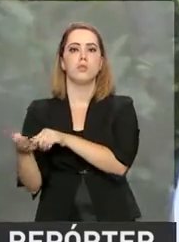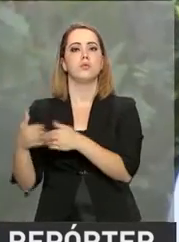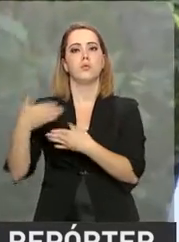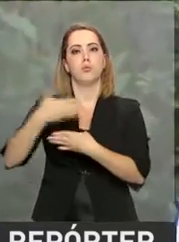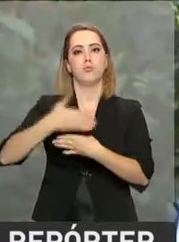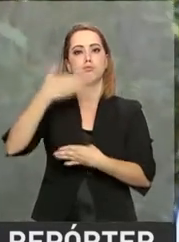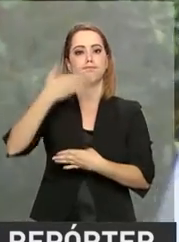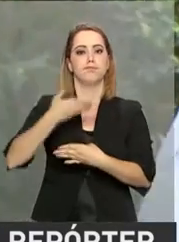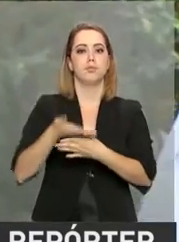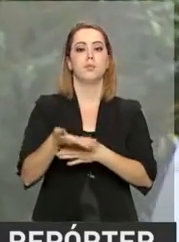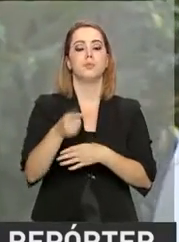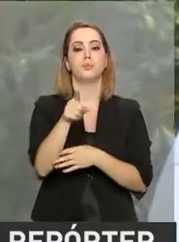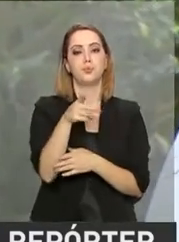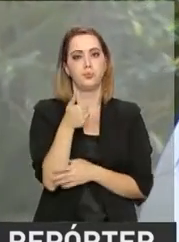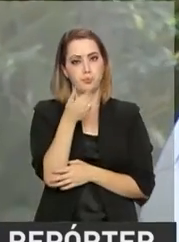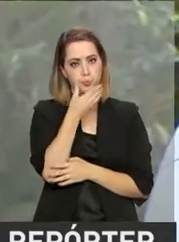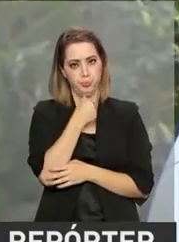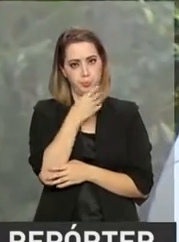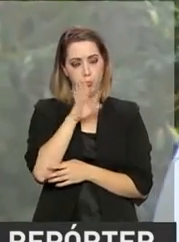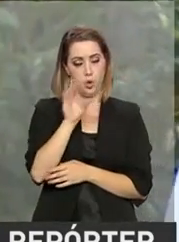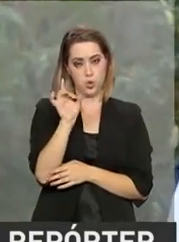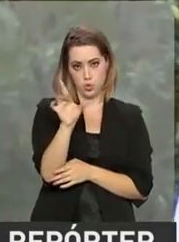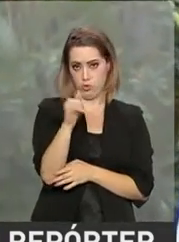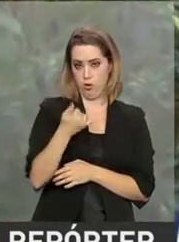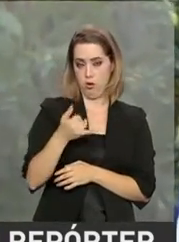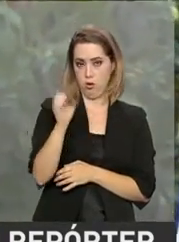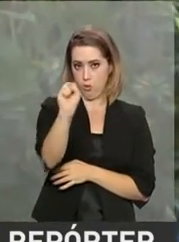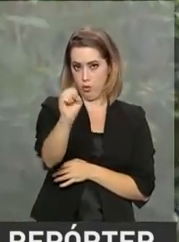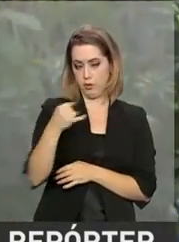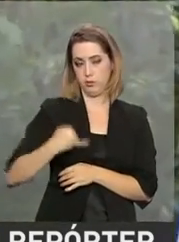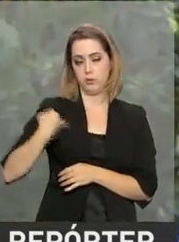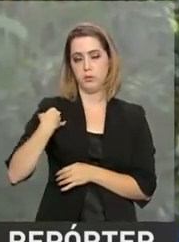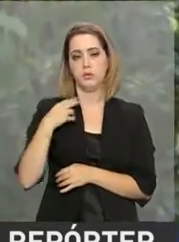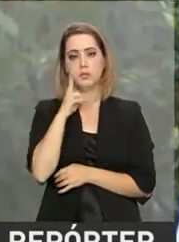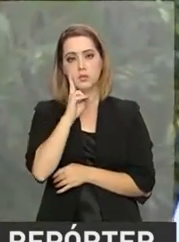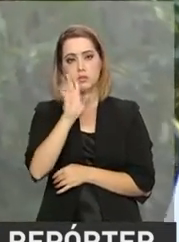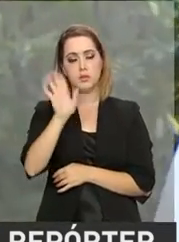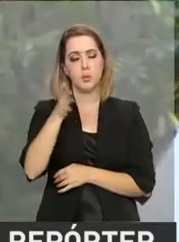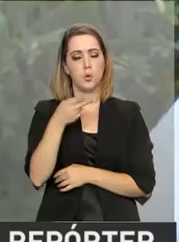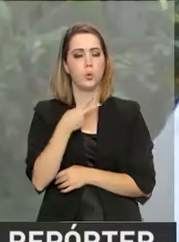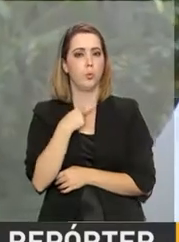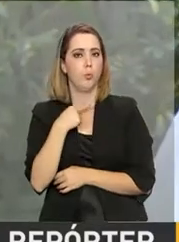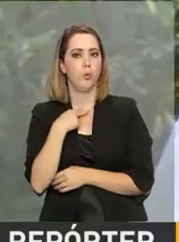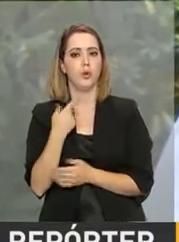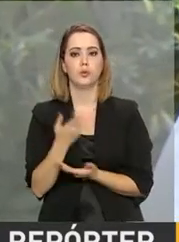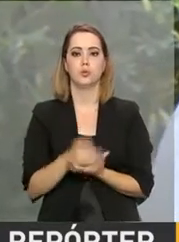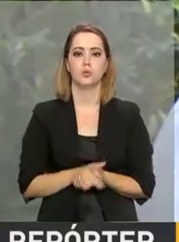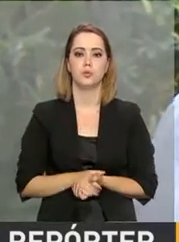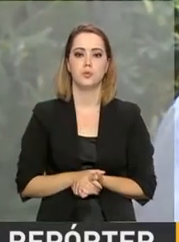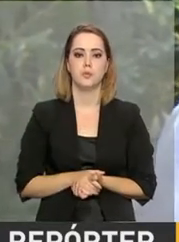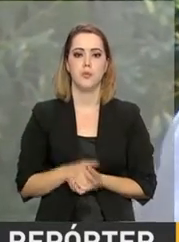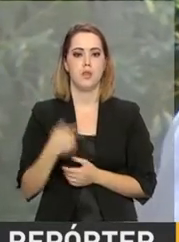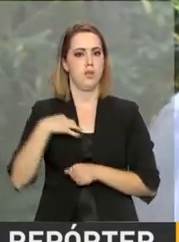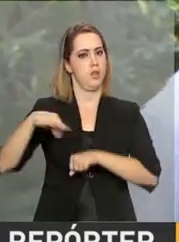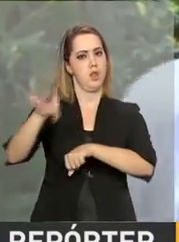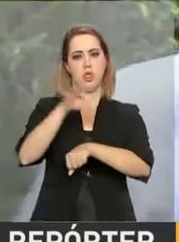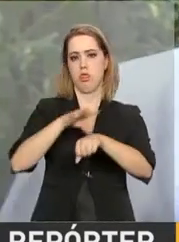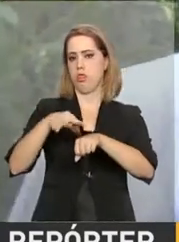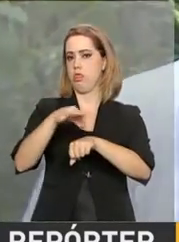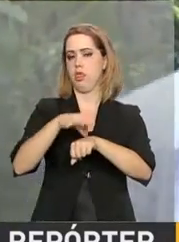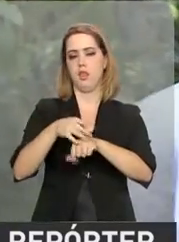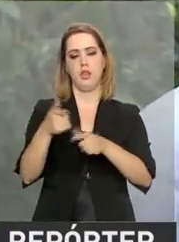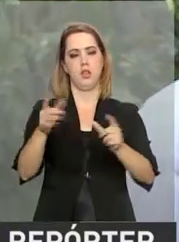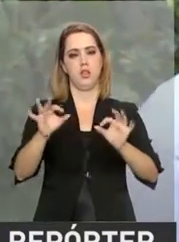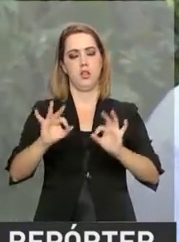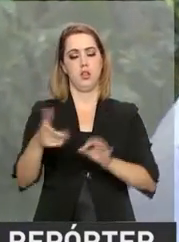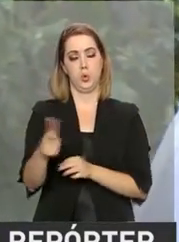tendo 8 anos, o Júlio César já sabe que não dá para vacilar com o mosquito. Na minha casa não tem dengue nenhuma.